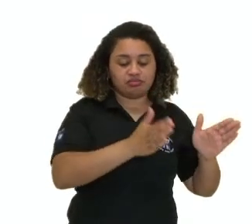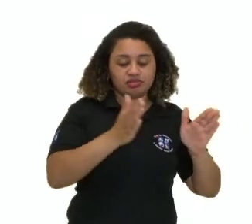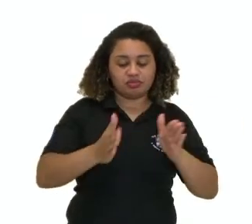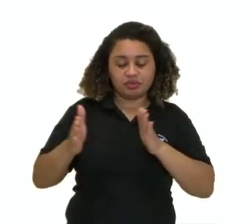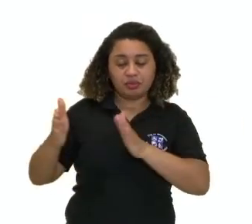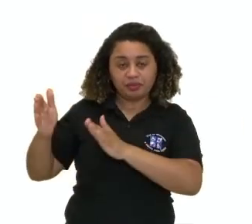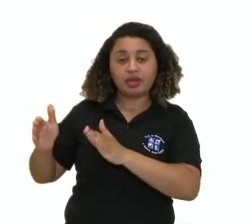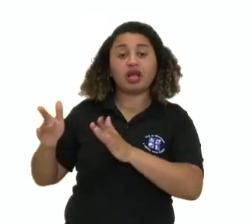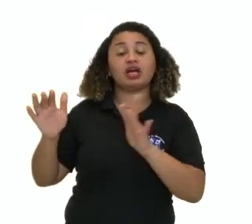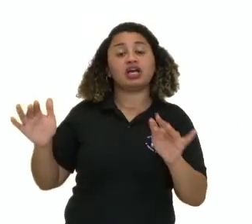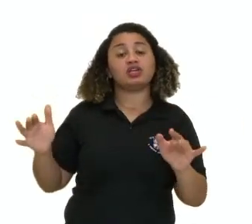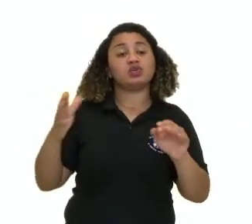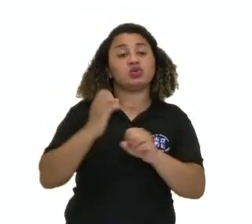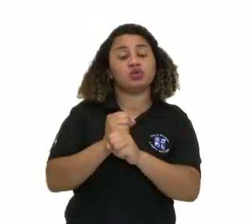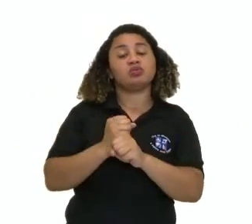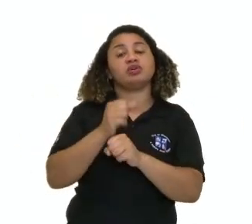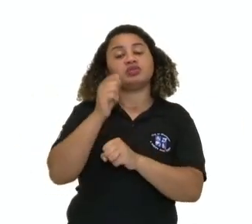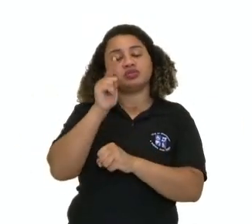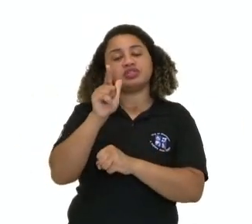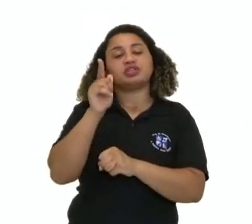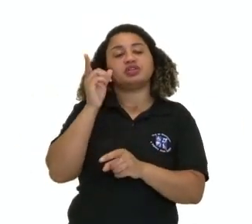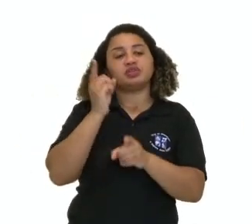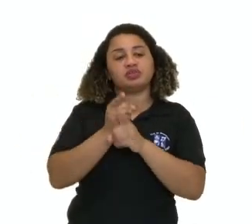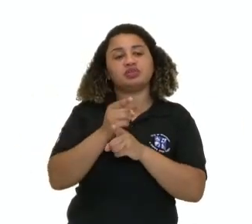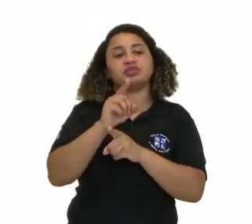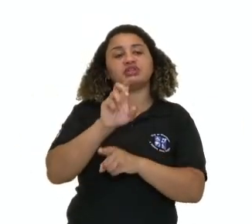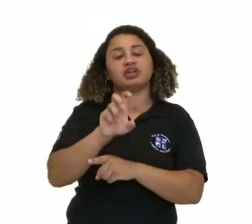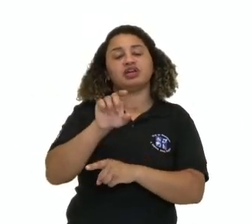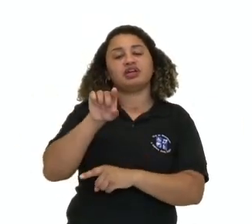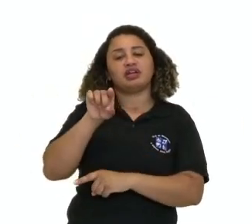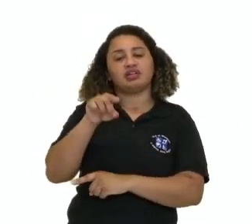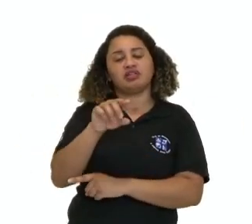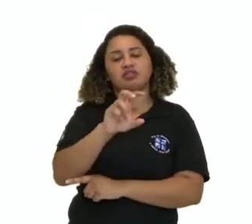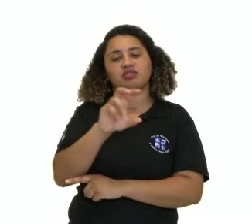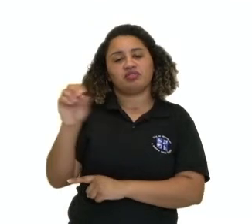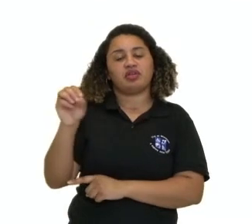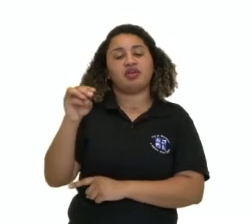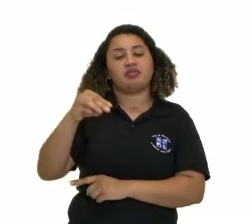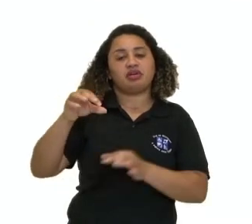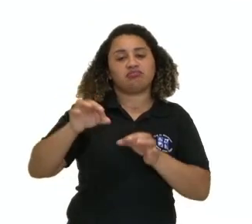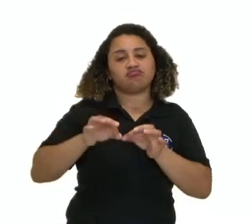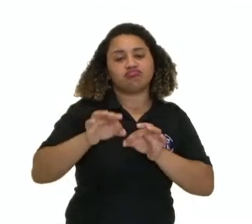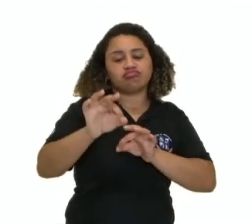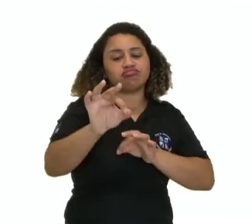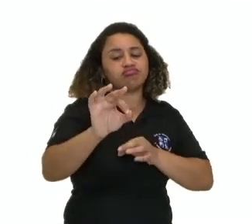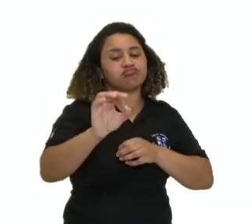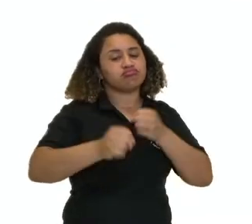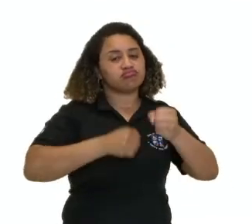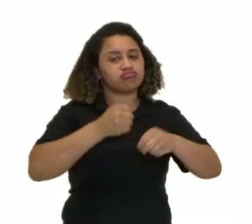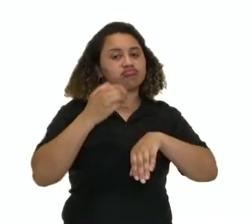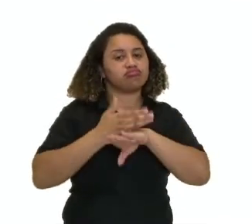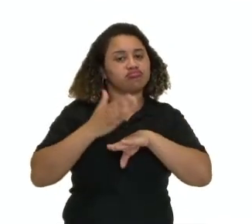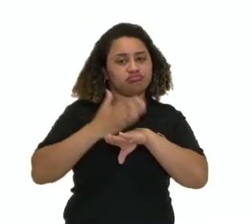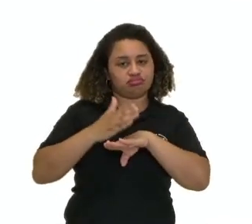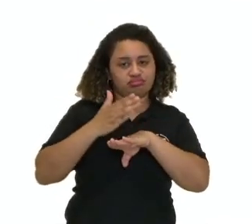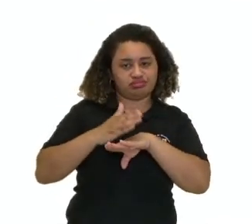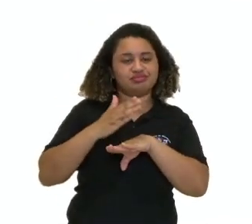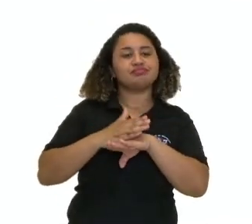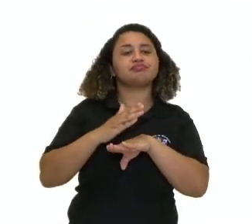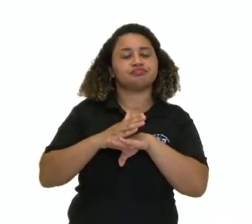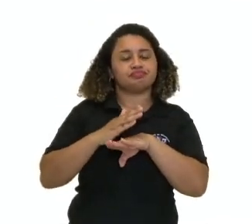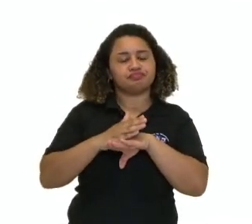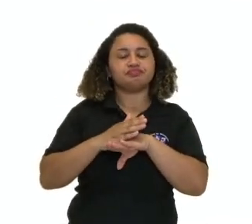o primeiro elemento era 900 metros, o último elemento 1.300. Somando tudo, nós vamos